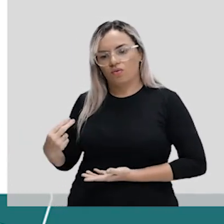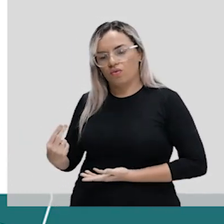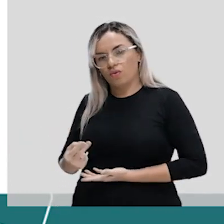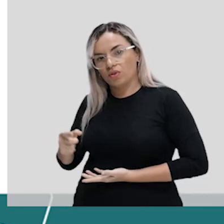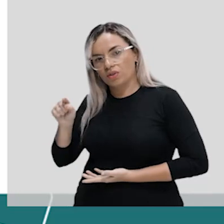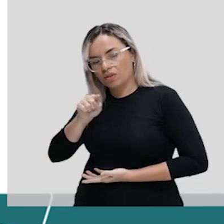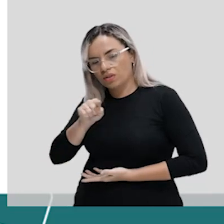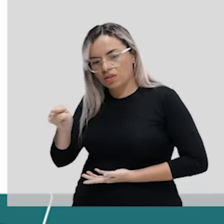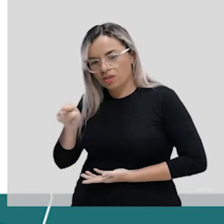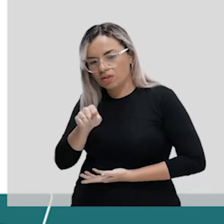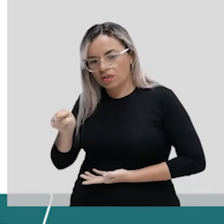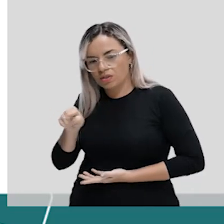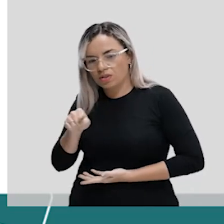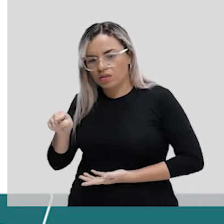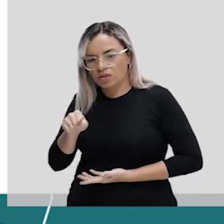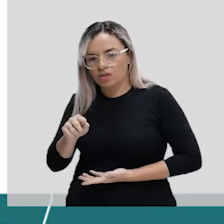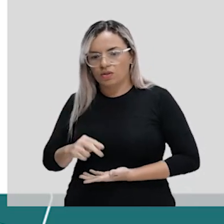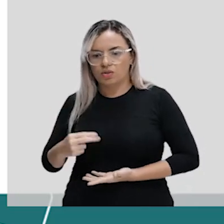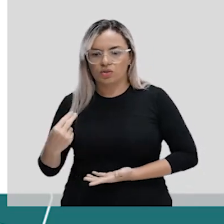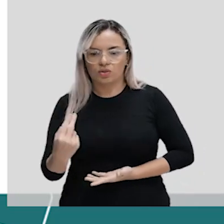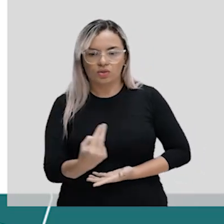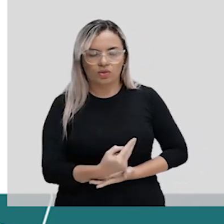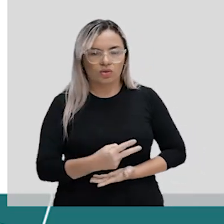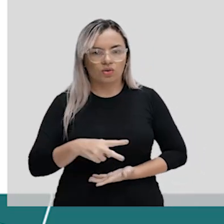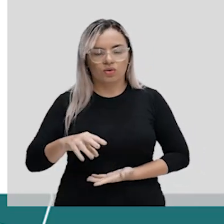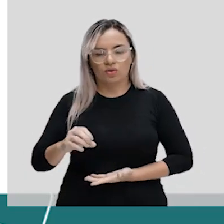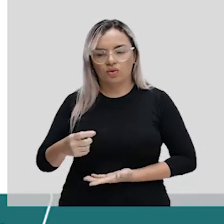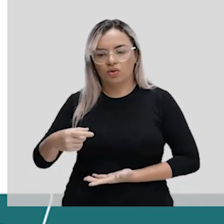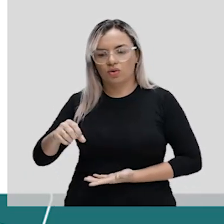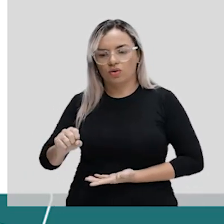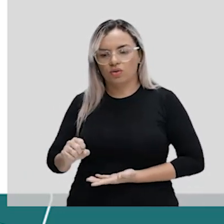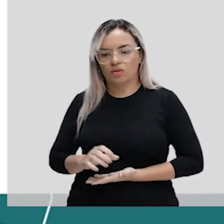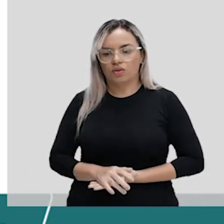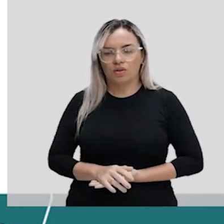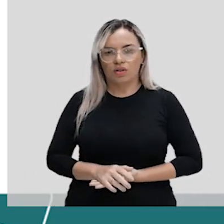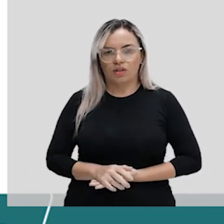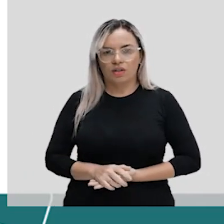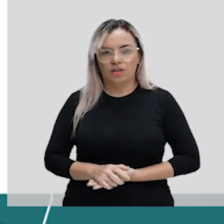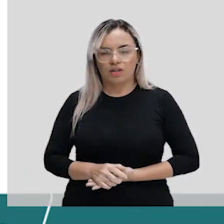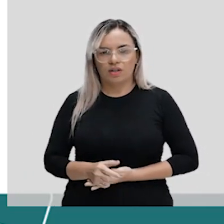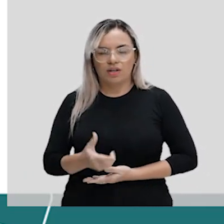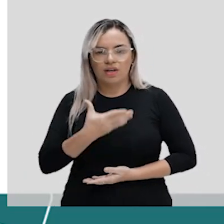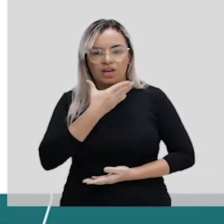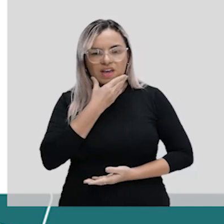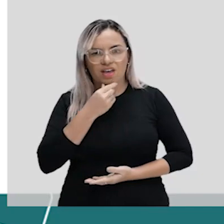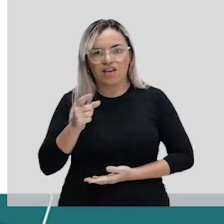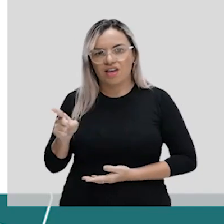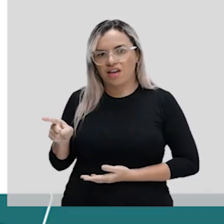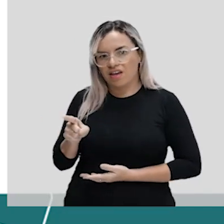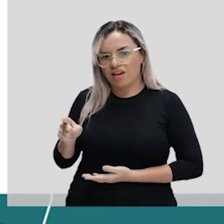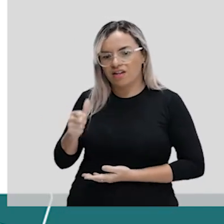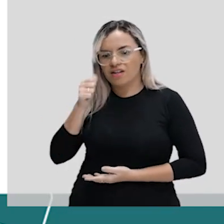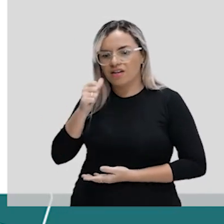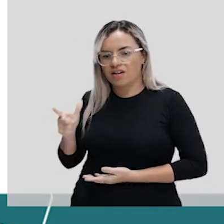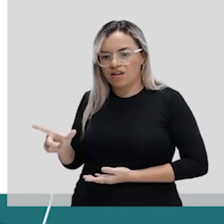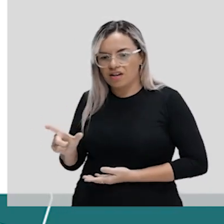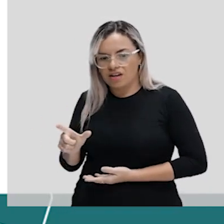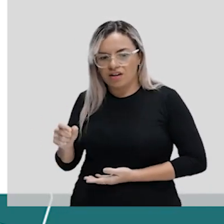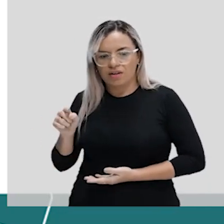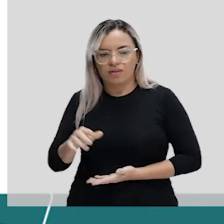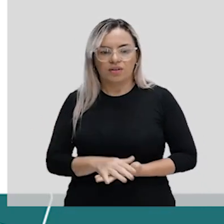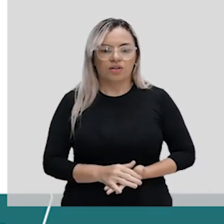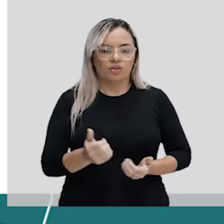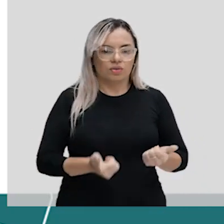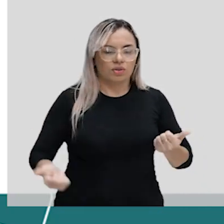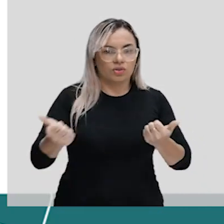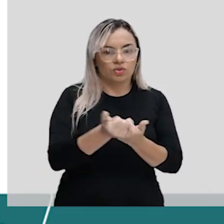no caso, nosotros se fosse outros, tá? Substituem um nome, porém, também